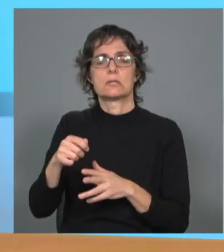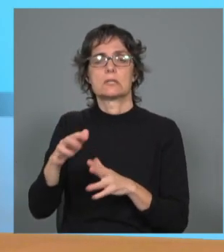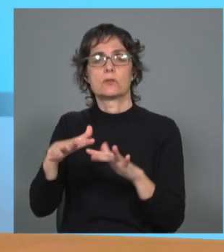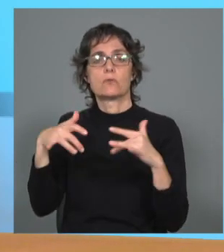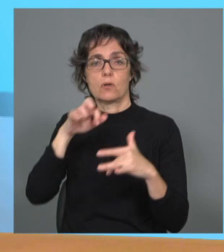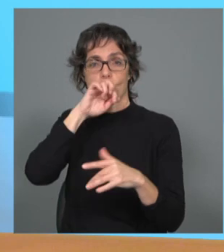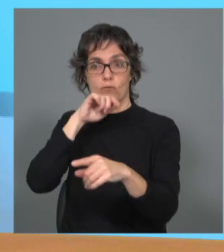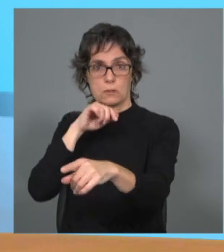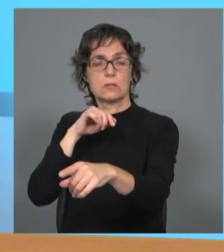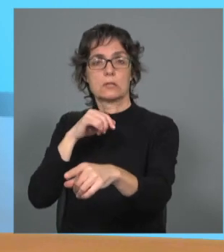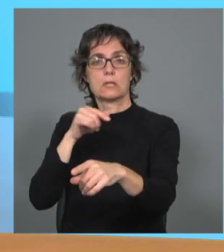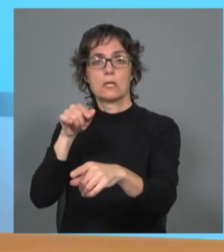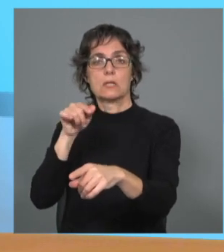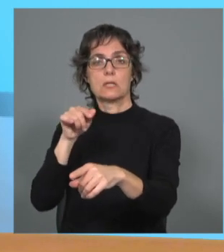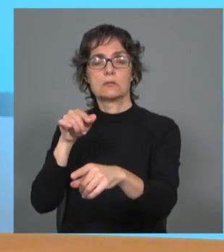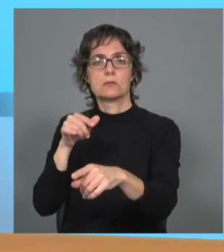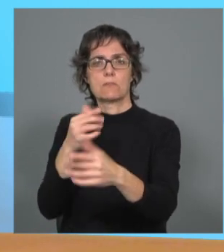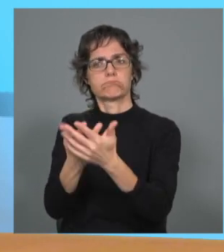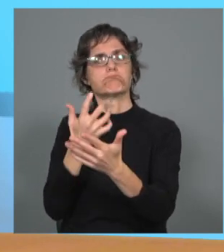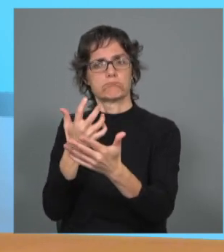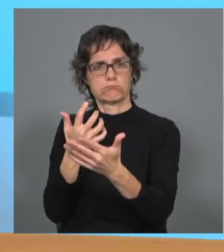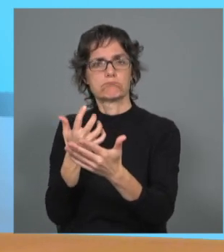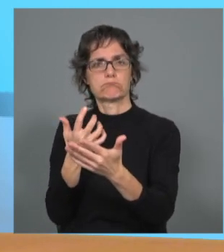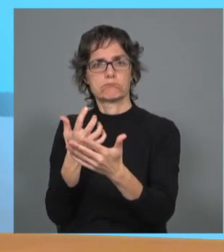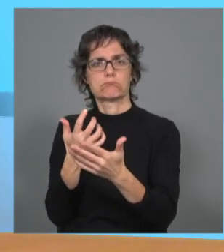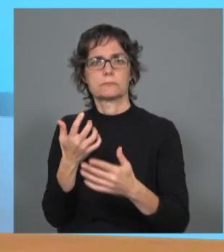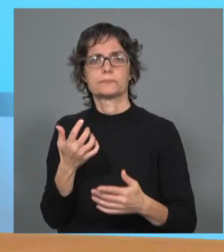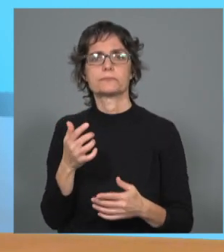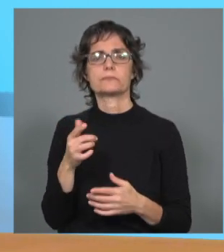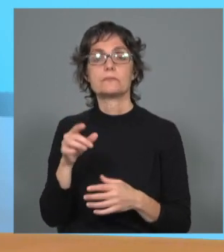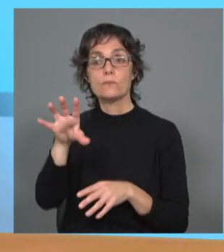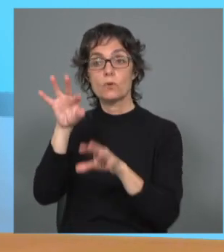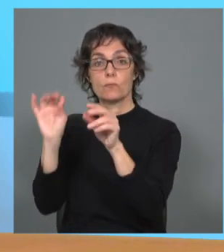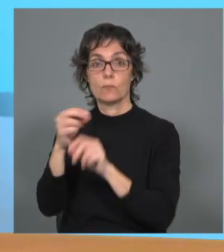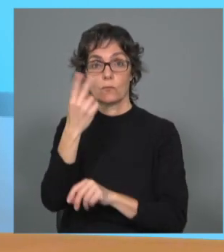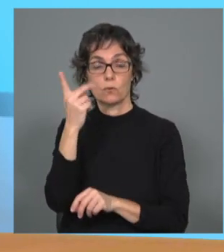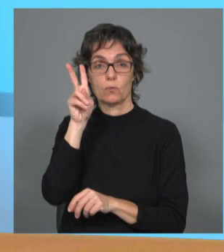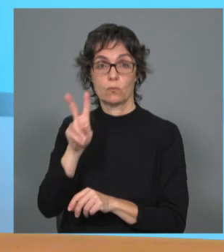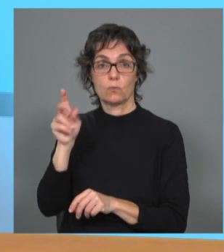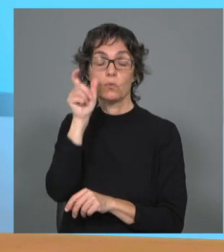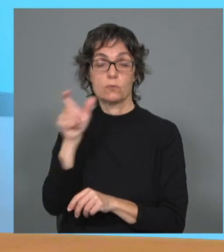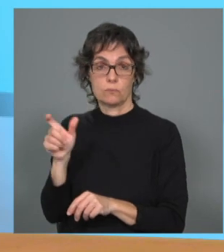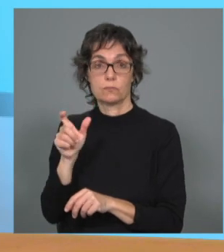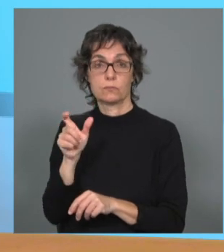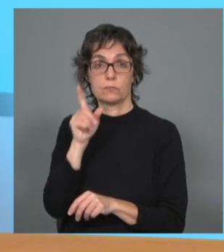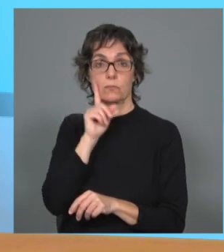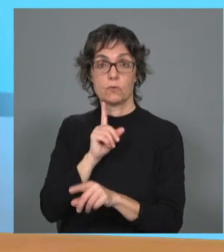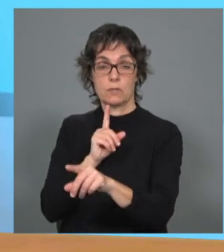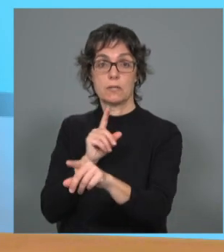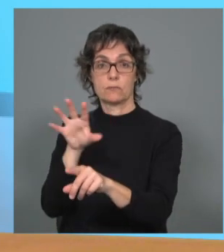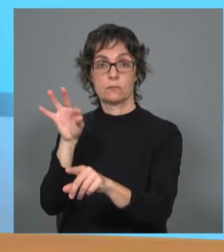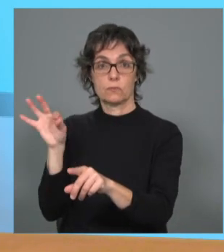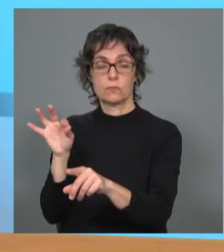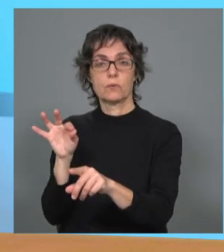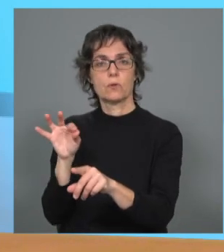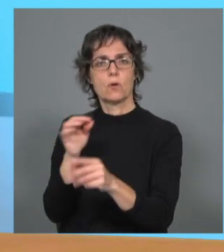talvez o bispo mais sensível a este aspecto. A verdade é que nomeou 2 mulheres para 2 cargos importantes na Diocese. E, portanto,